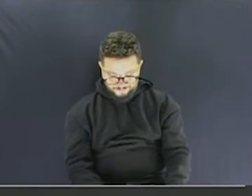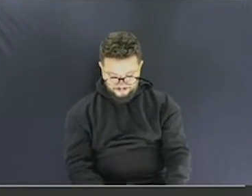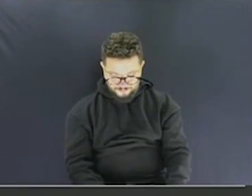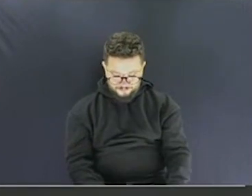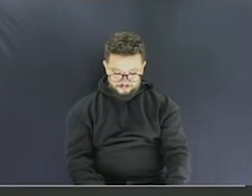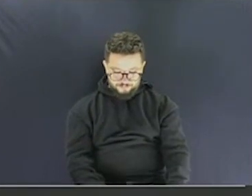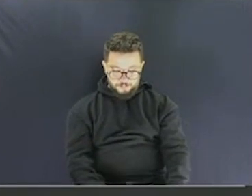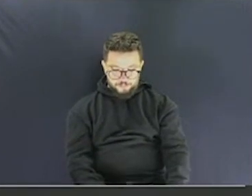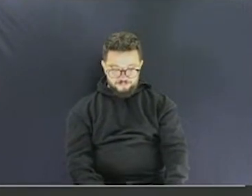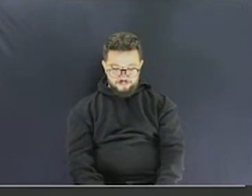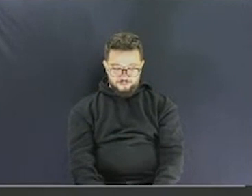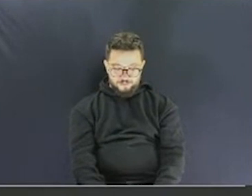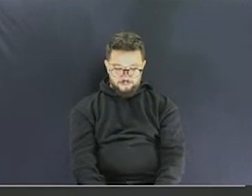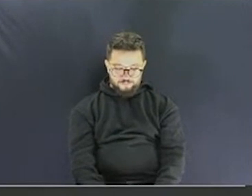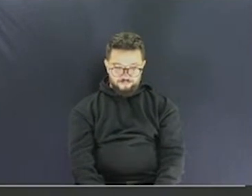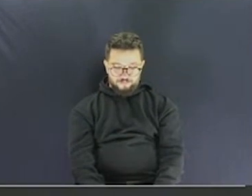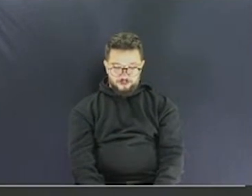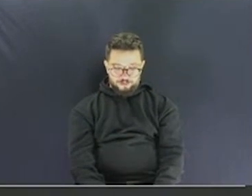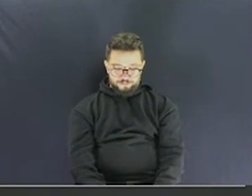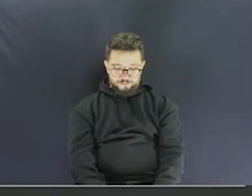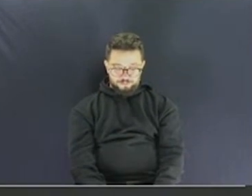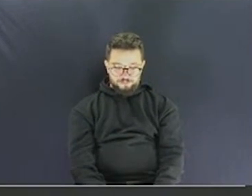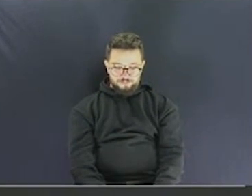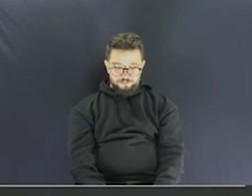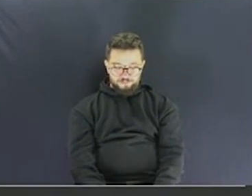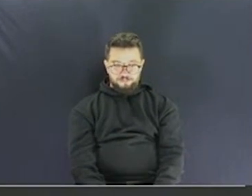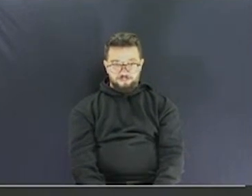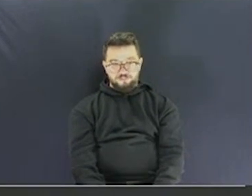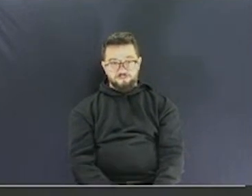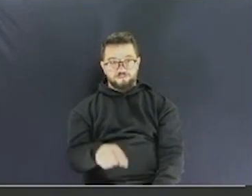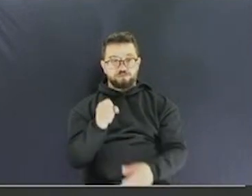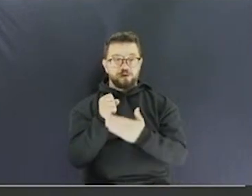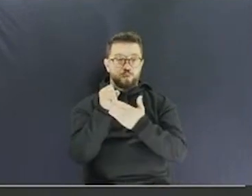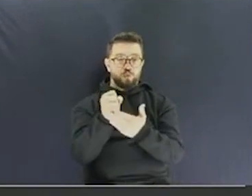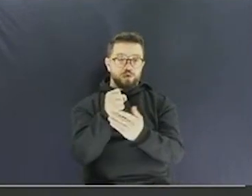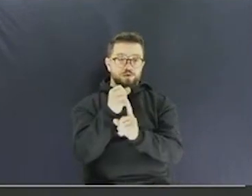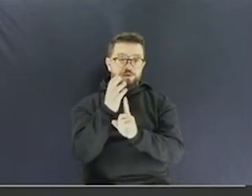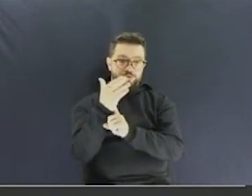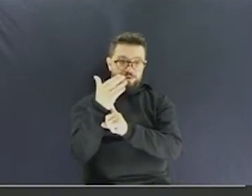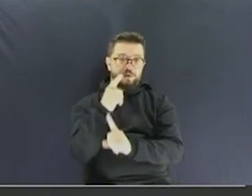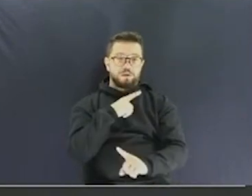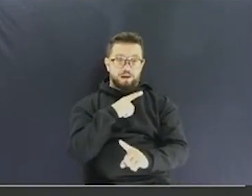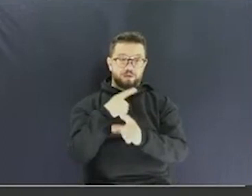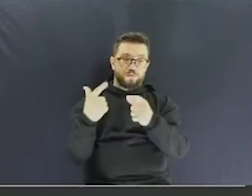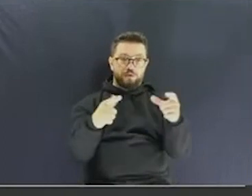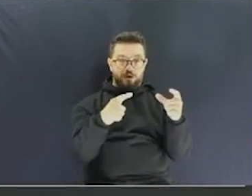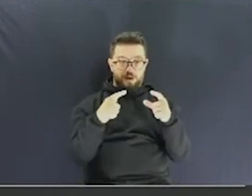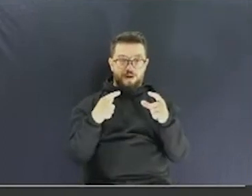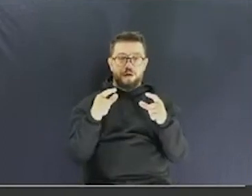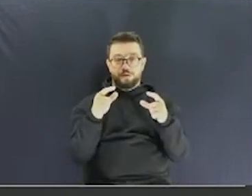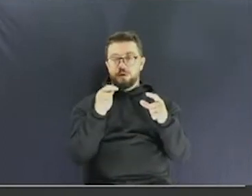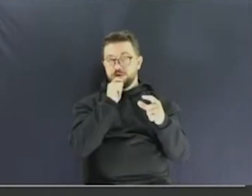a gente fala de soluções sustentáveis, a gente tem o espaço de madeira nas arcadas melhorado e formalizado. E quando a gente